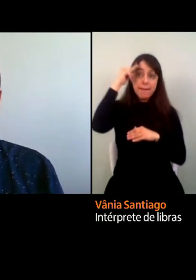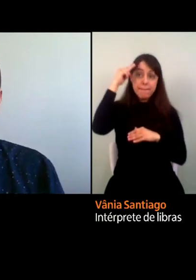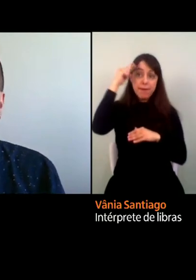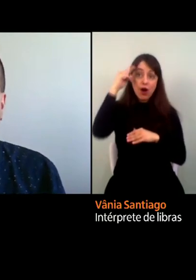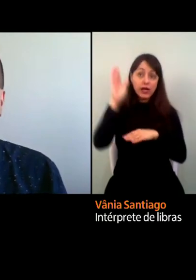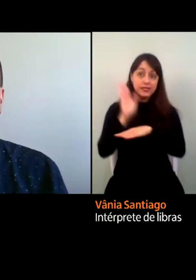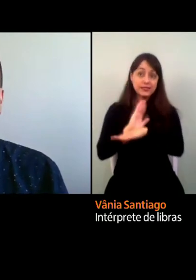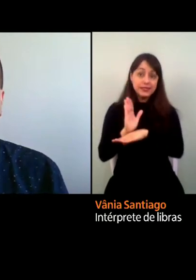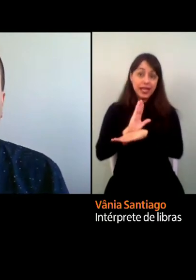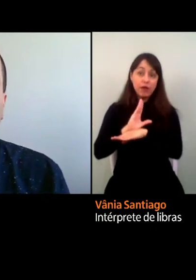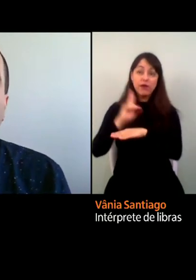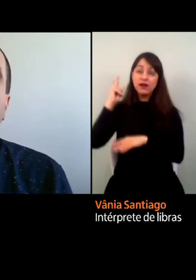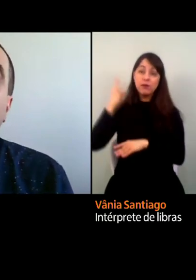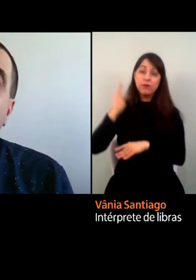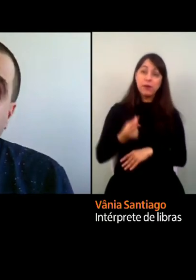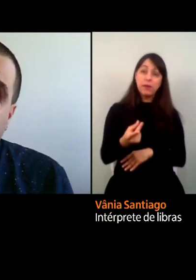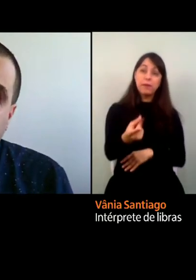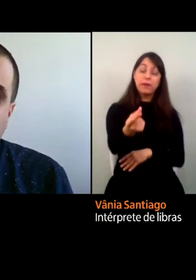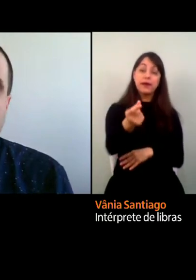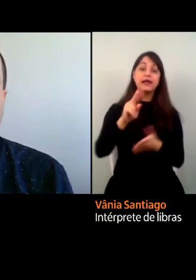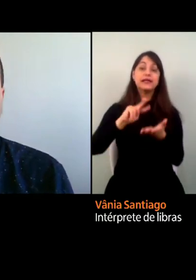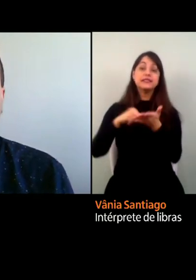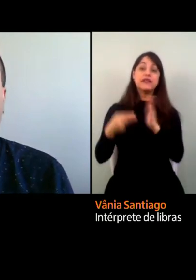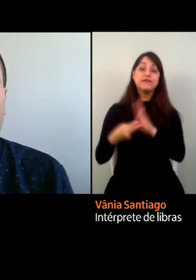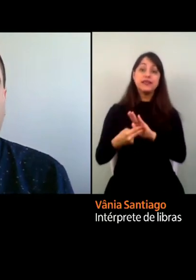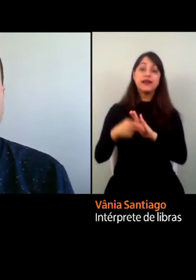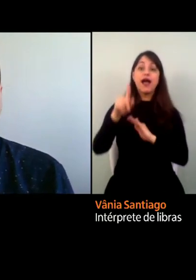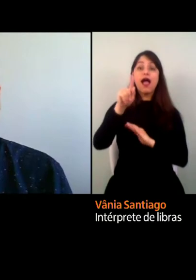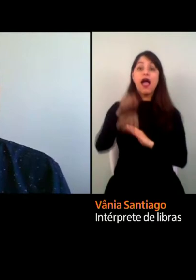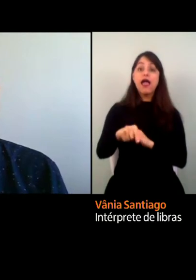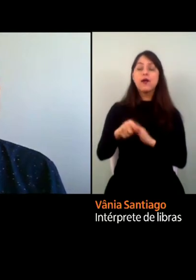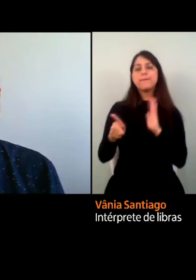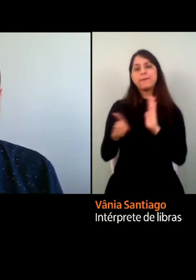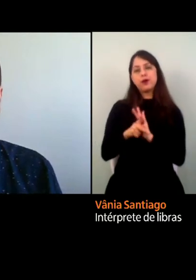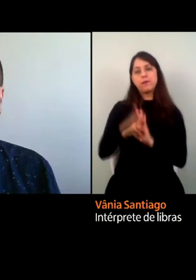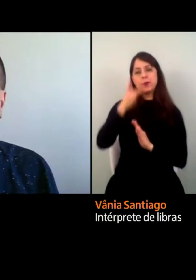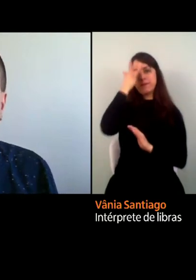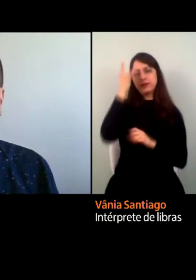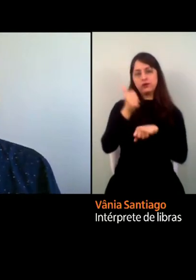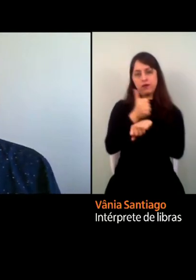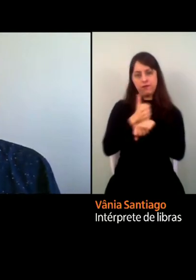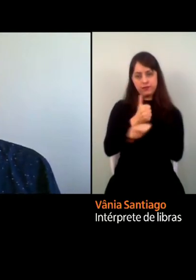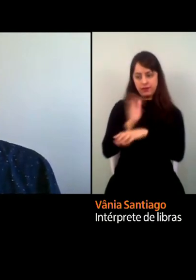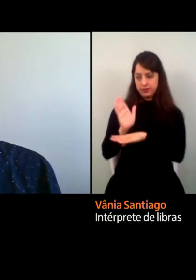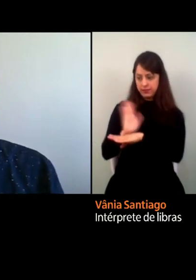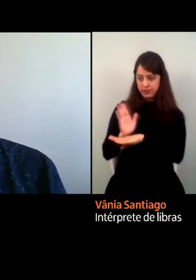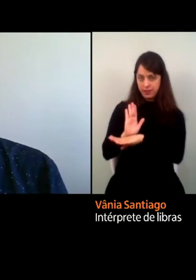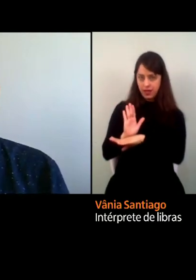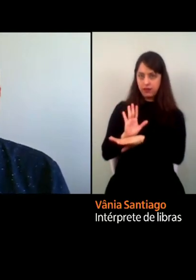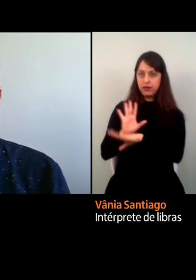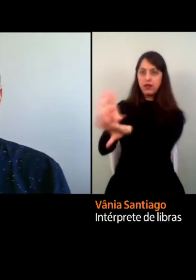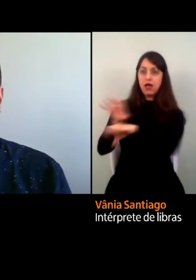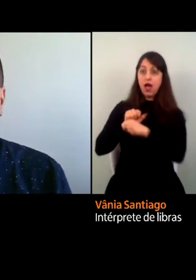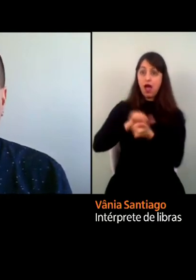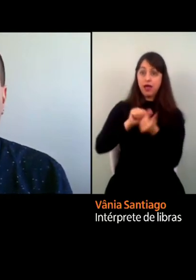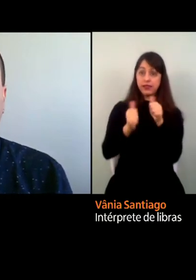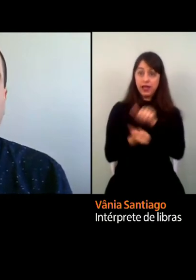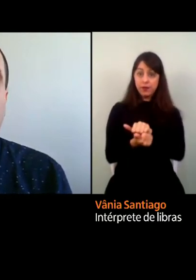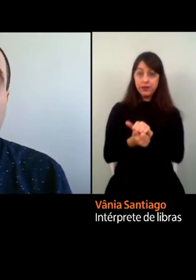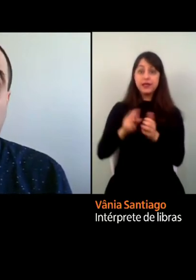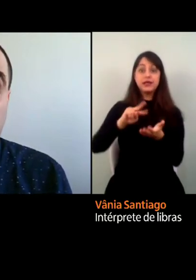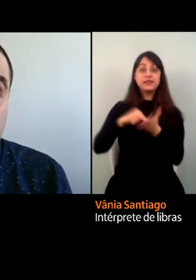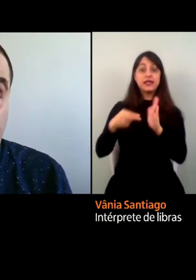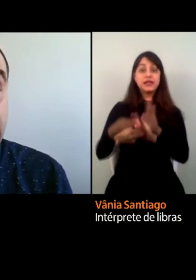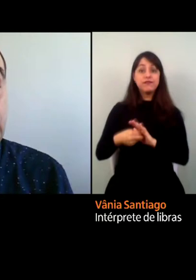reapropriação meta-historiadores artistas, aptos a uma abordagem crítica e poética dos